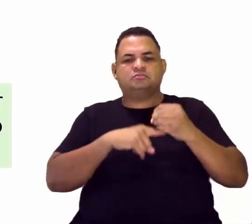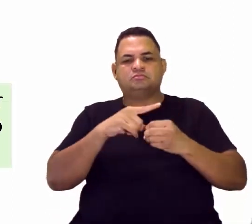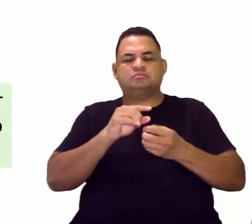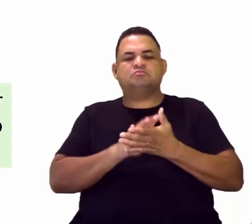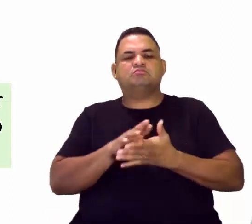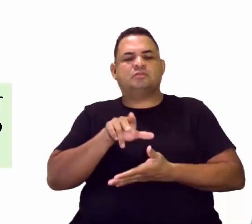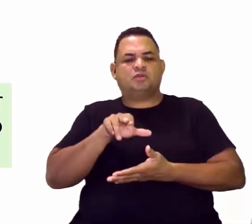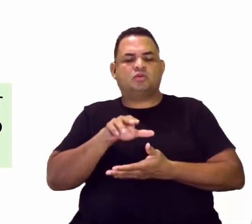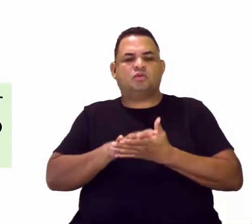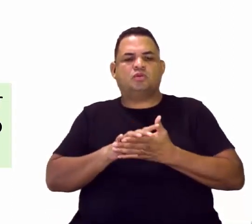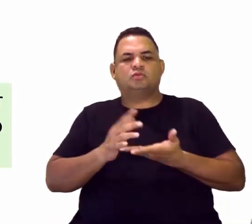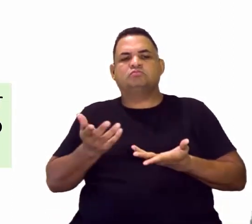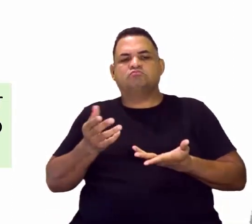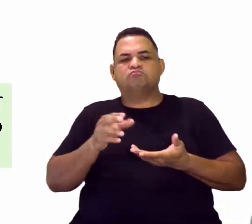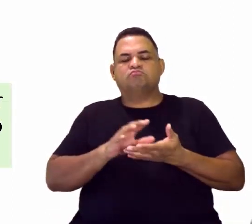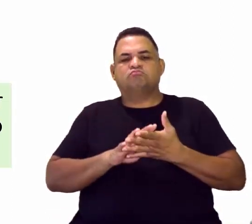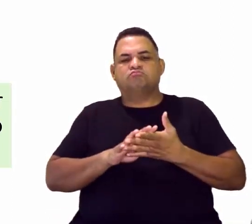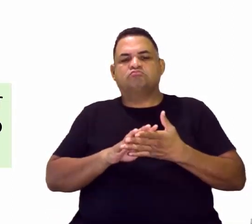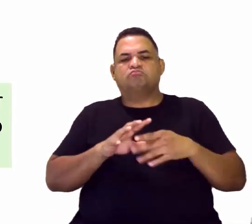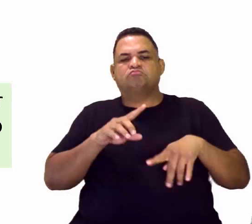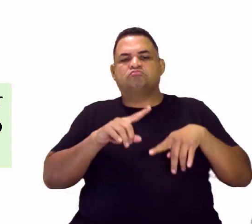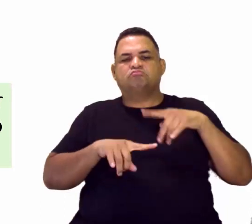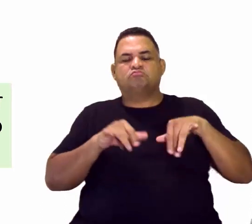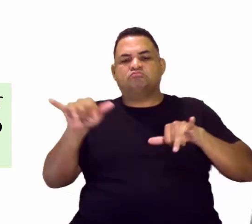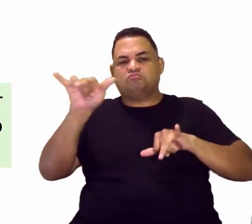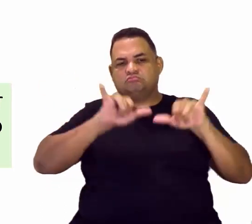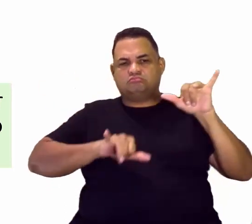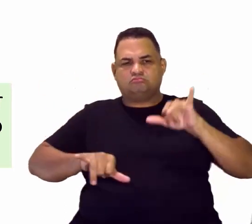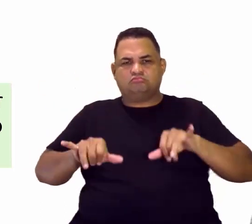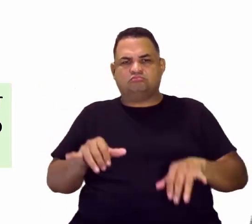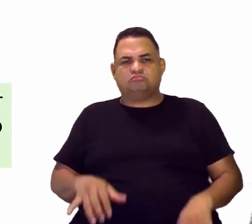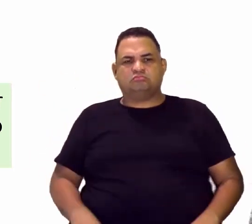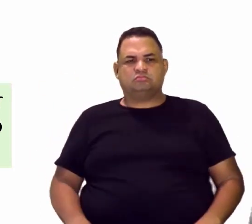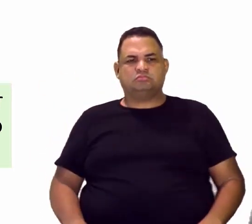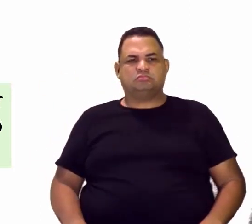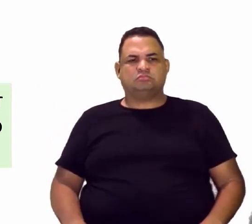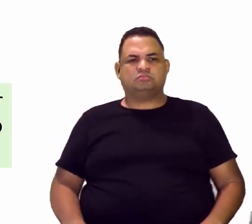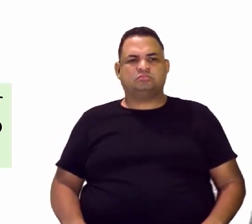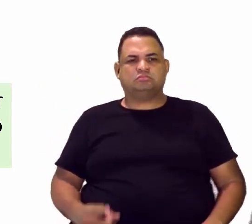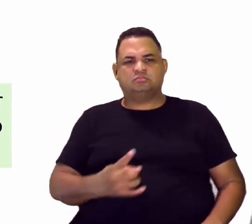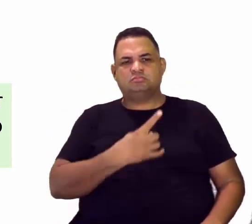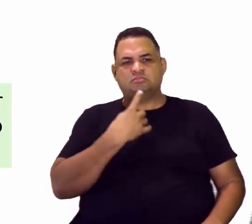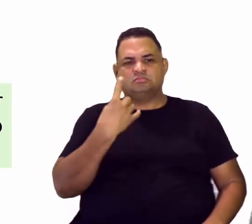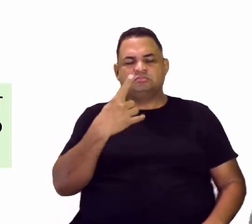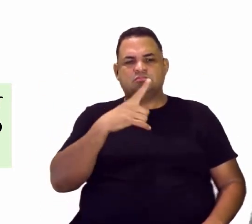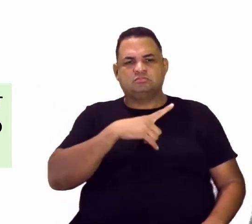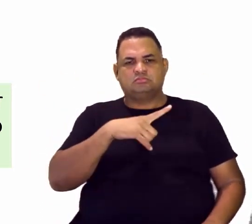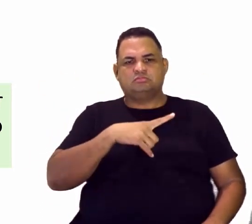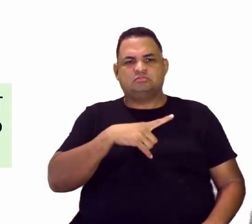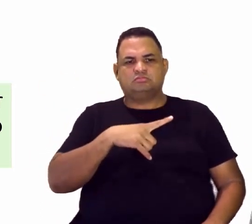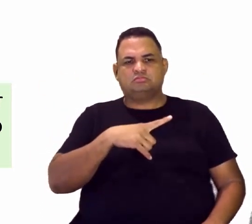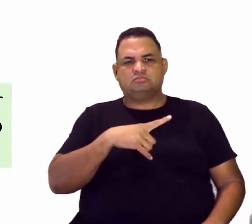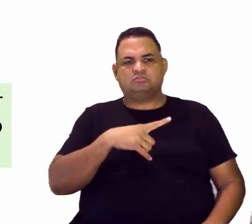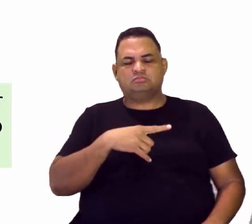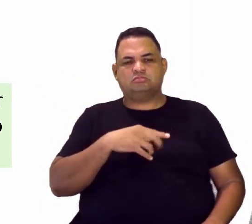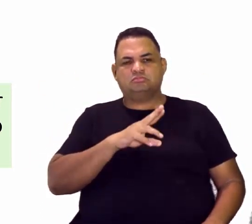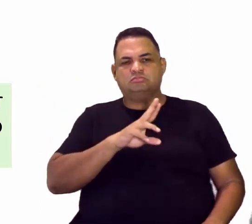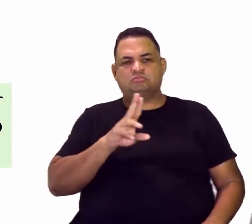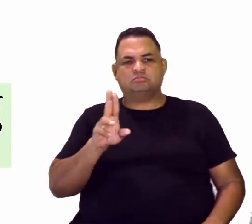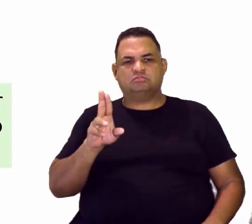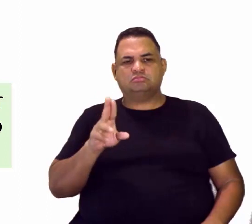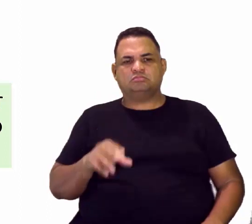um mesmo elemento químico, tá bom? Então, aí, nós temos aí o que nós chamamos